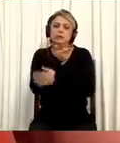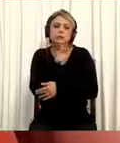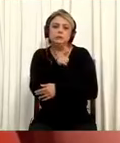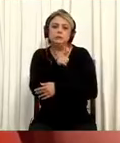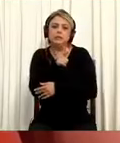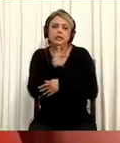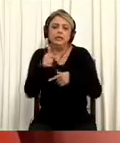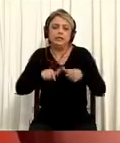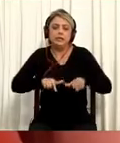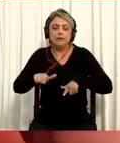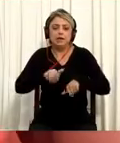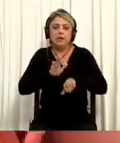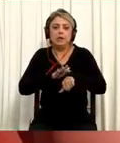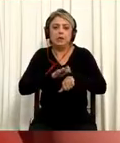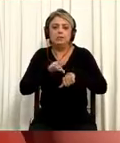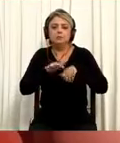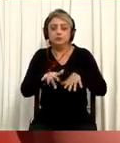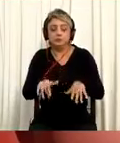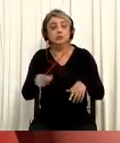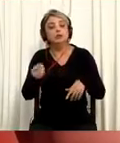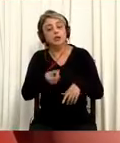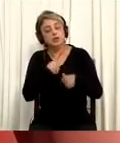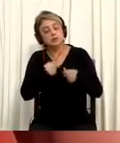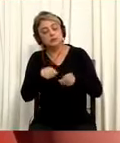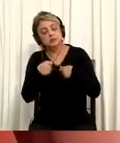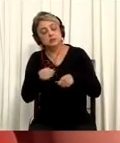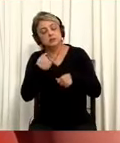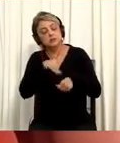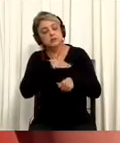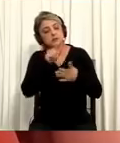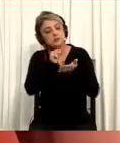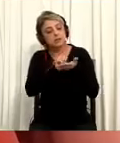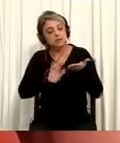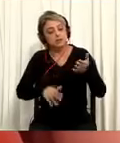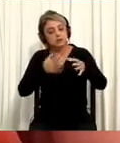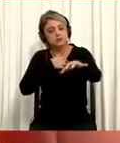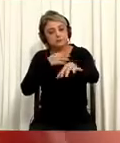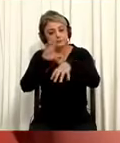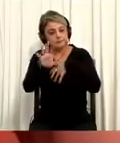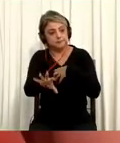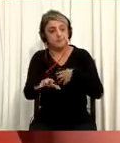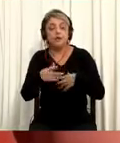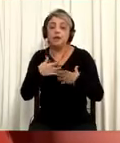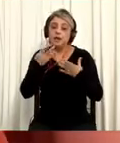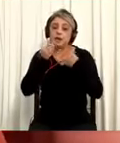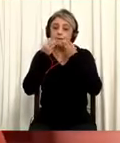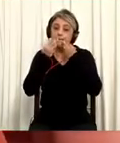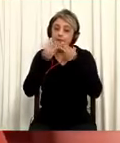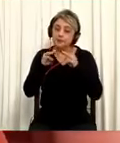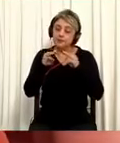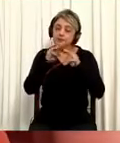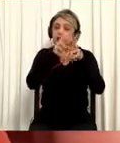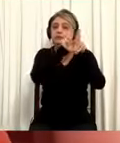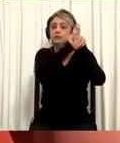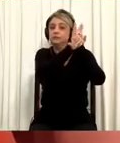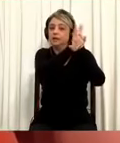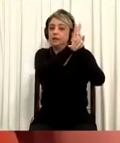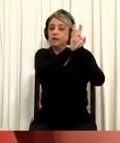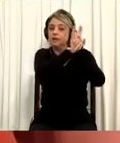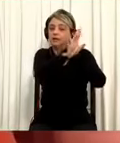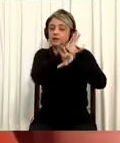desempregados neste momento e que nós precisamos ter essas ações de solidariedade. Eu deixo essa mensagem de esperança,